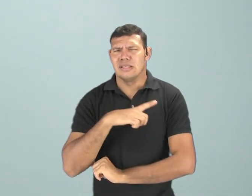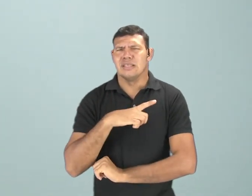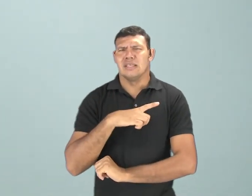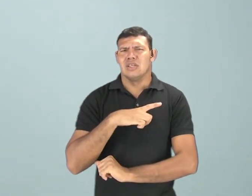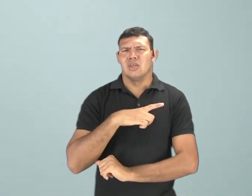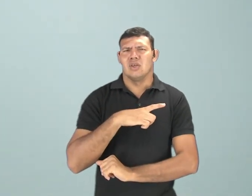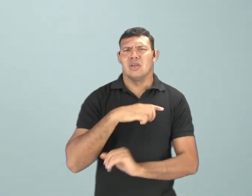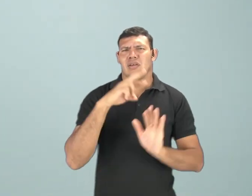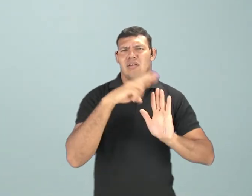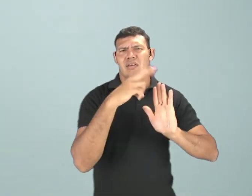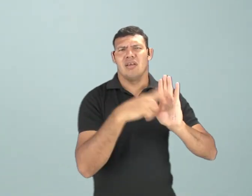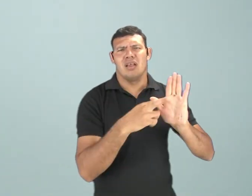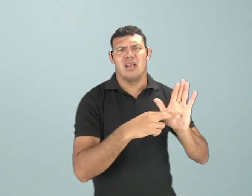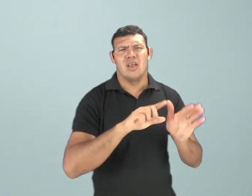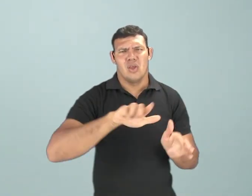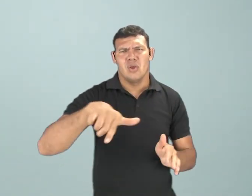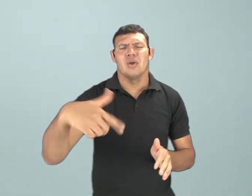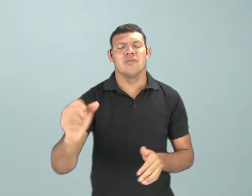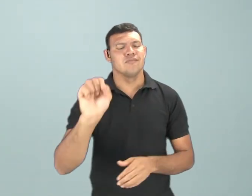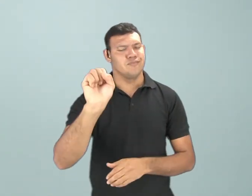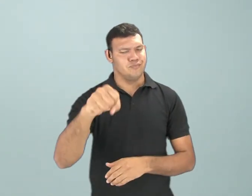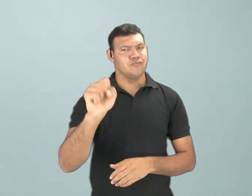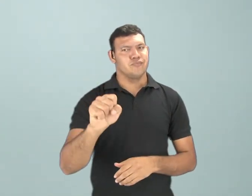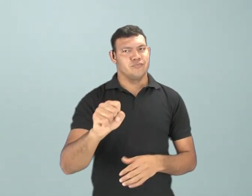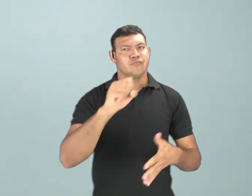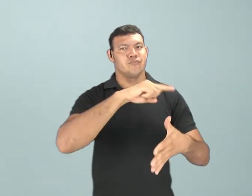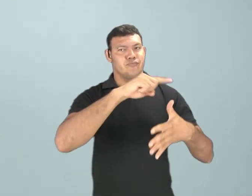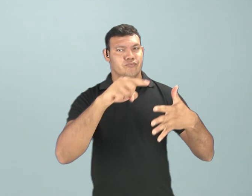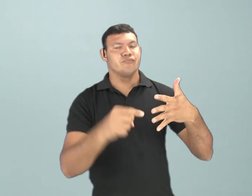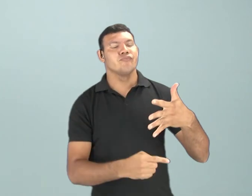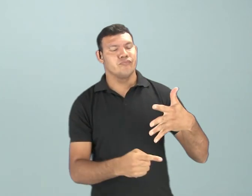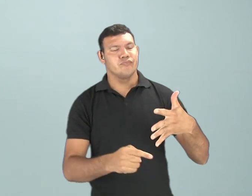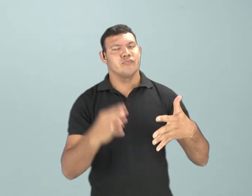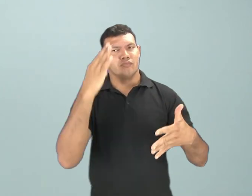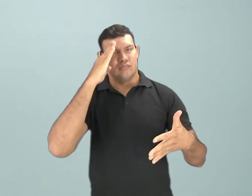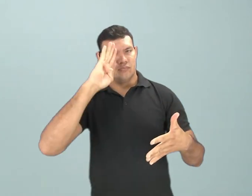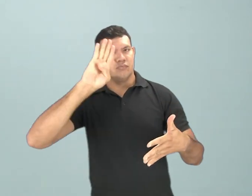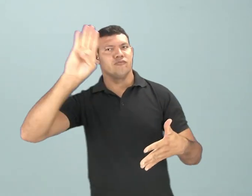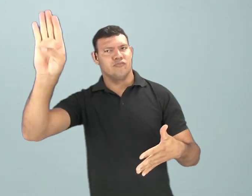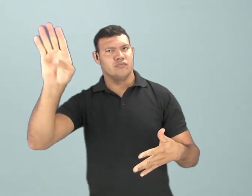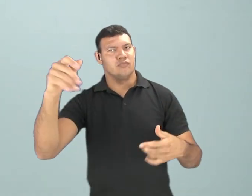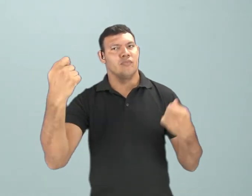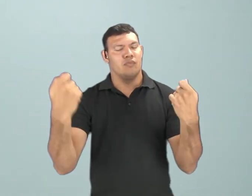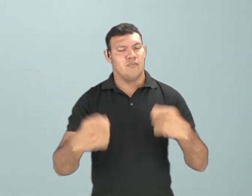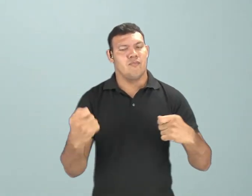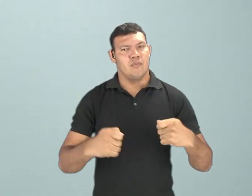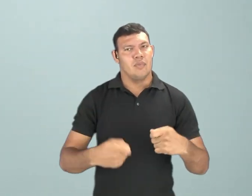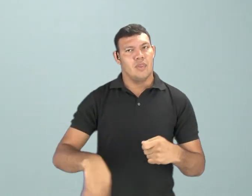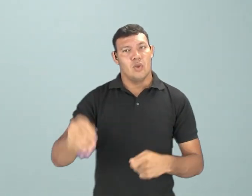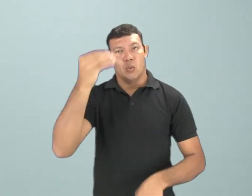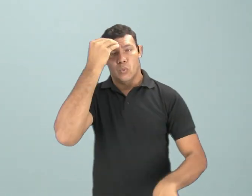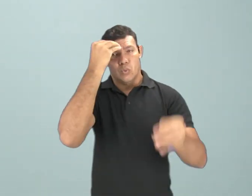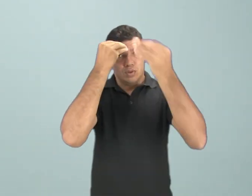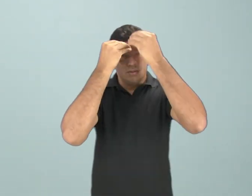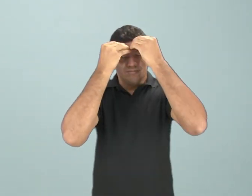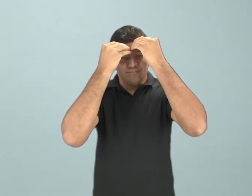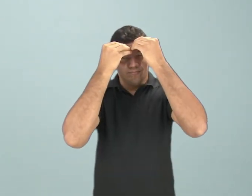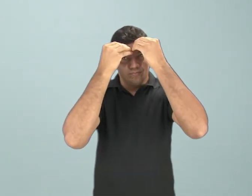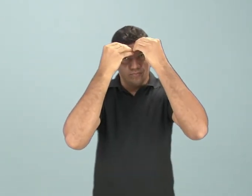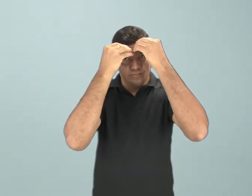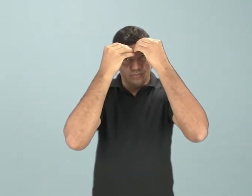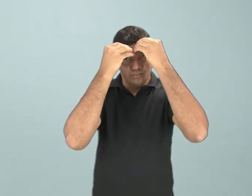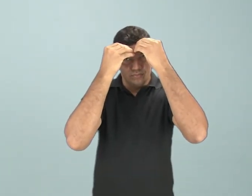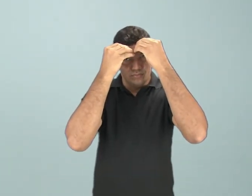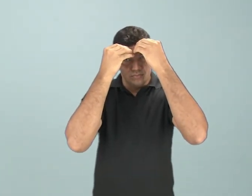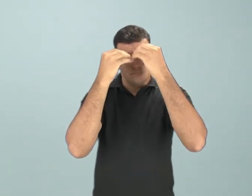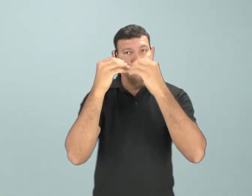perguntar pro são mais existe outras propriedades sim mas essas cinco são as principais a que você deve ter